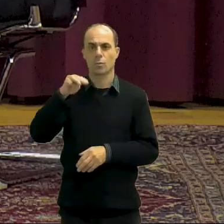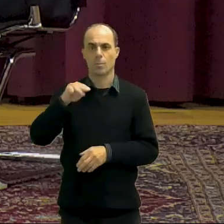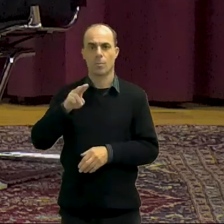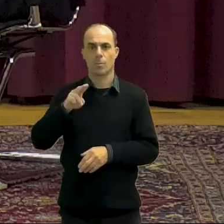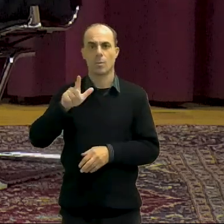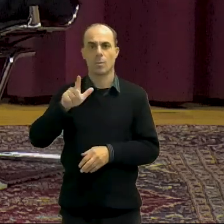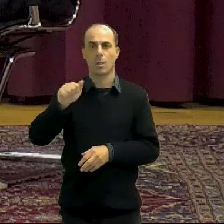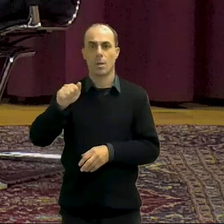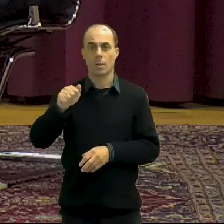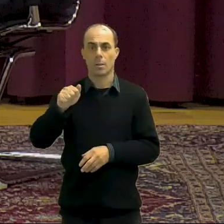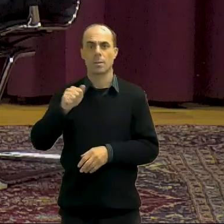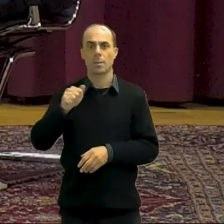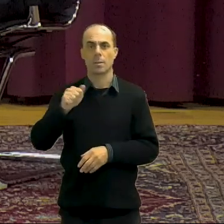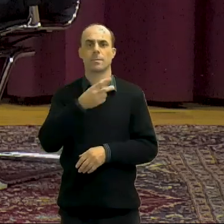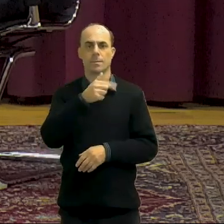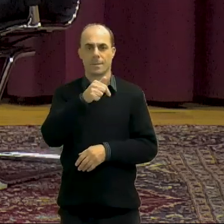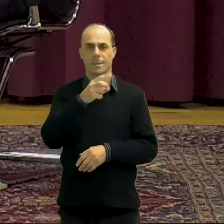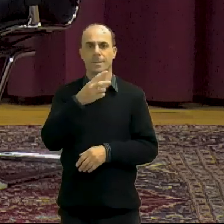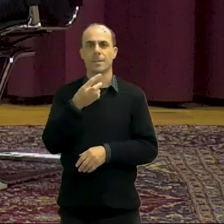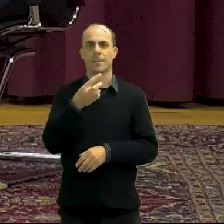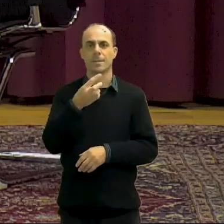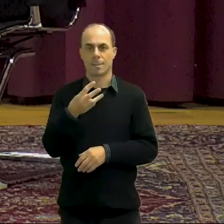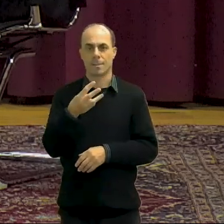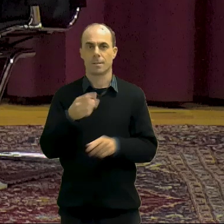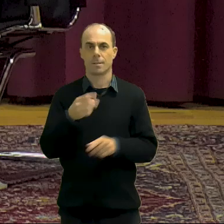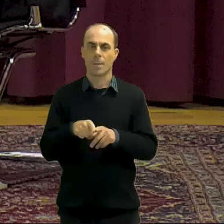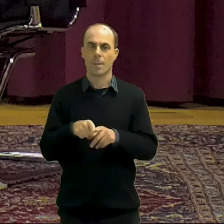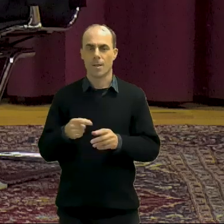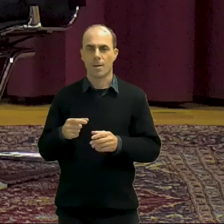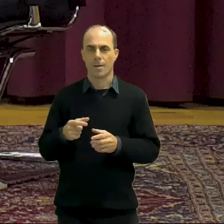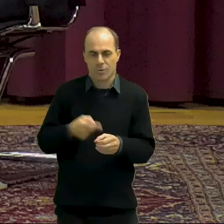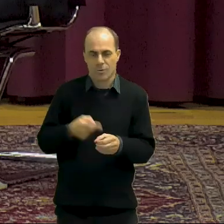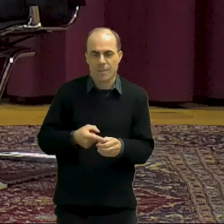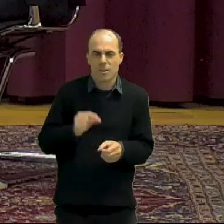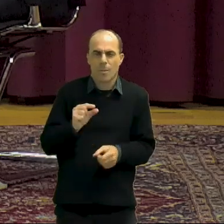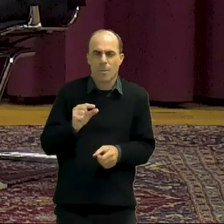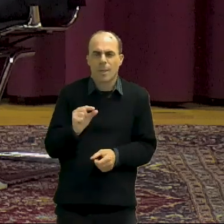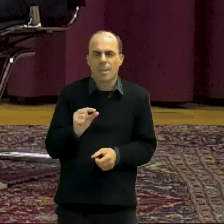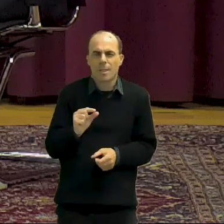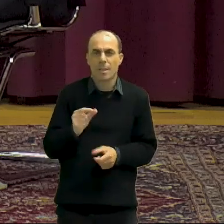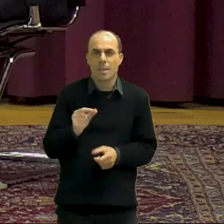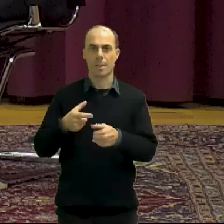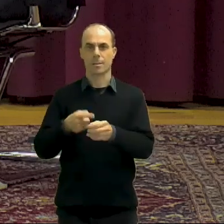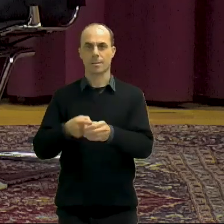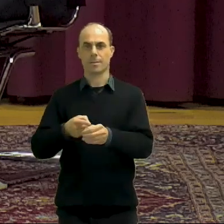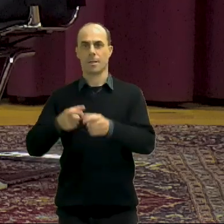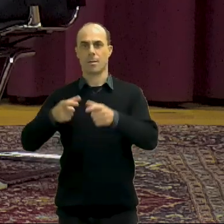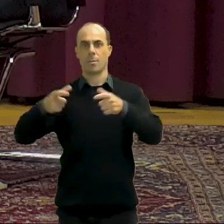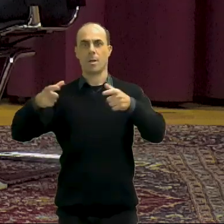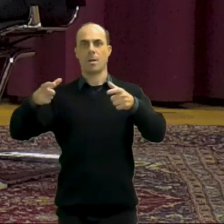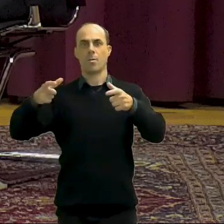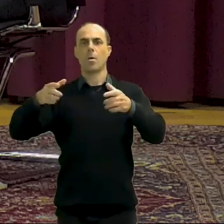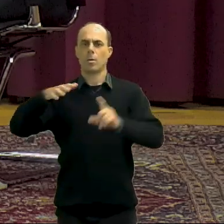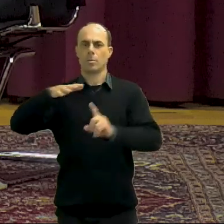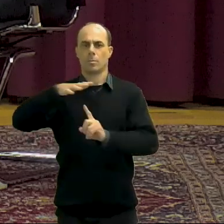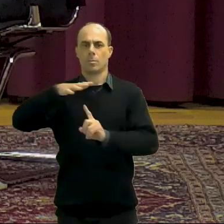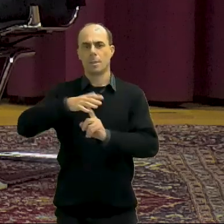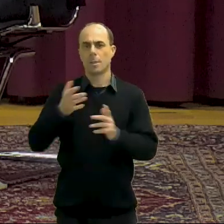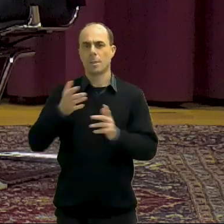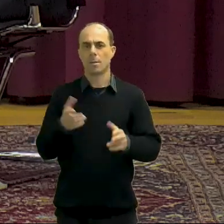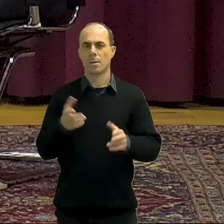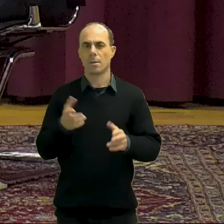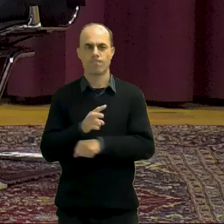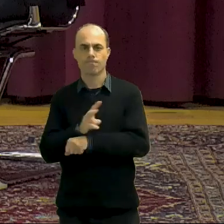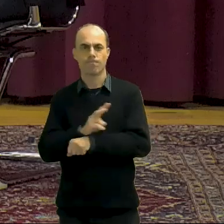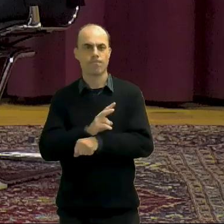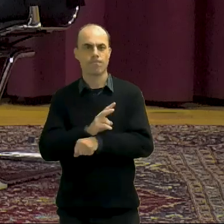promotores do município menor do Estado do Paraná ao maior nós vamos fiscalizar todas essas normas